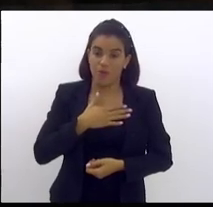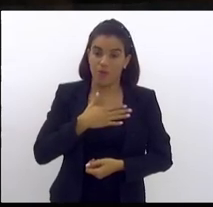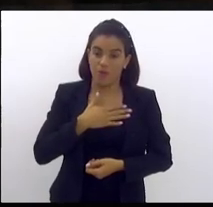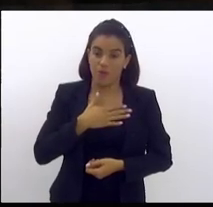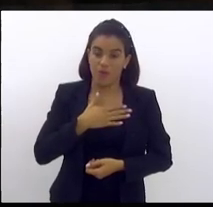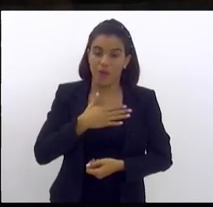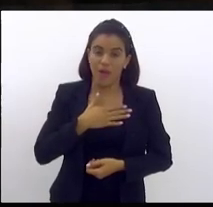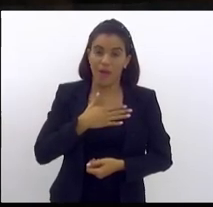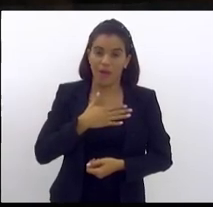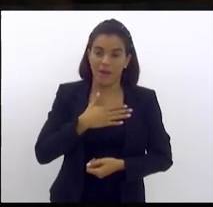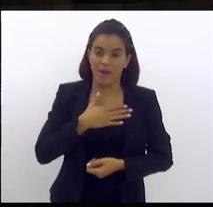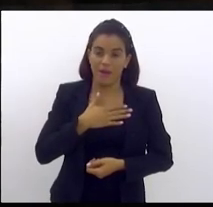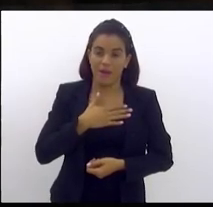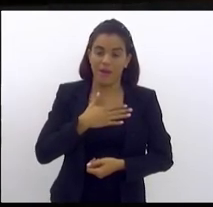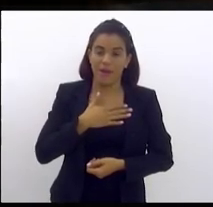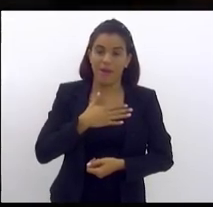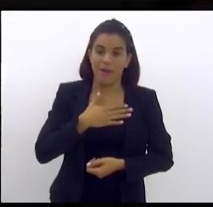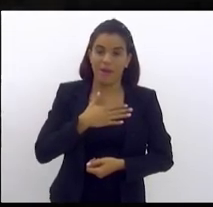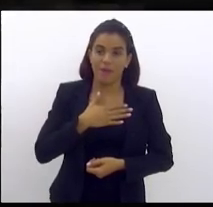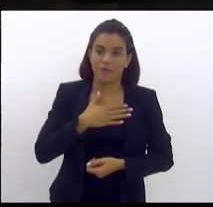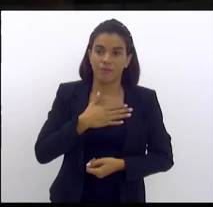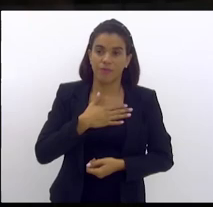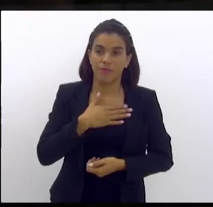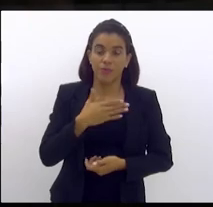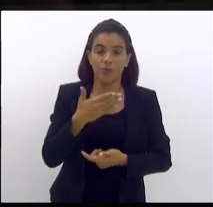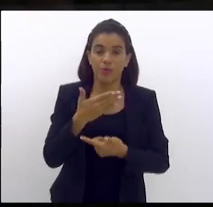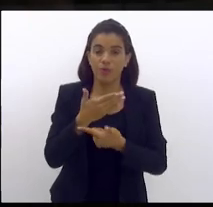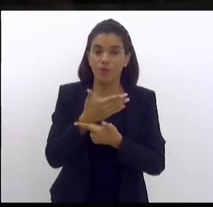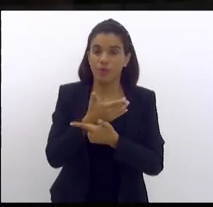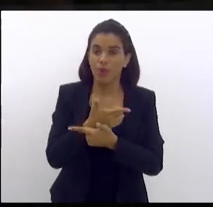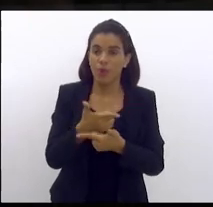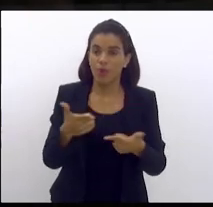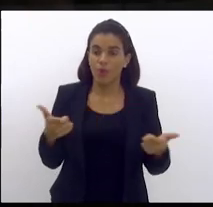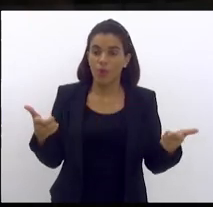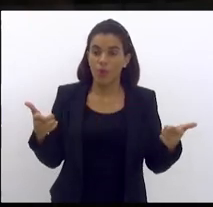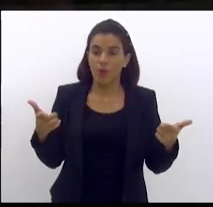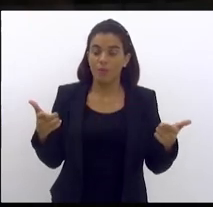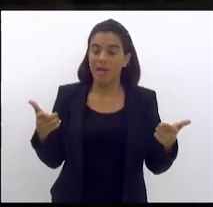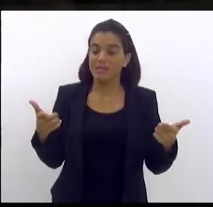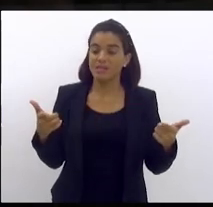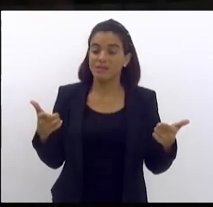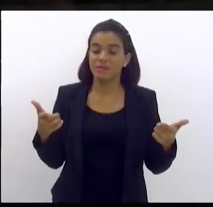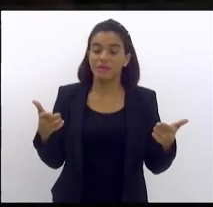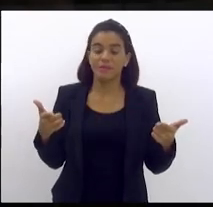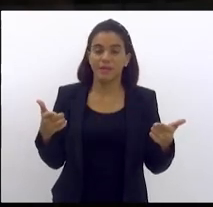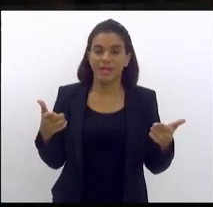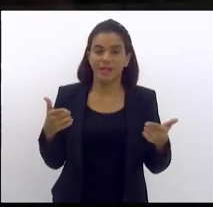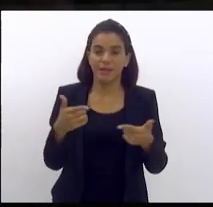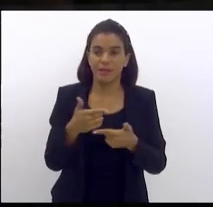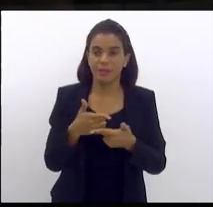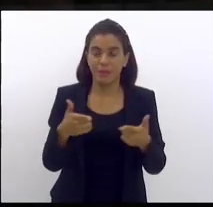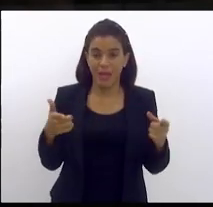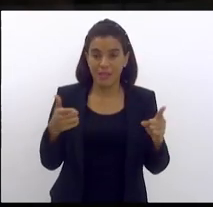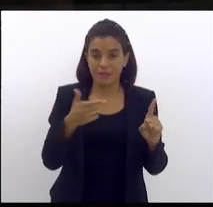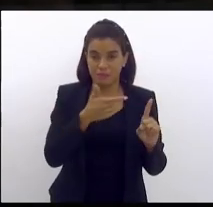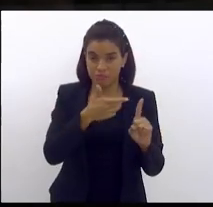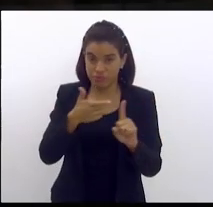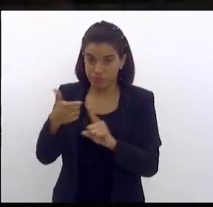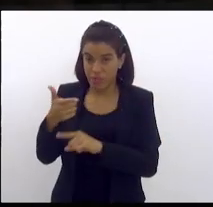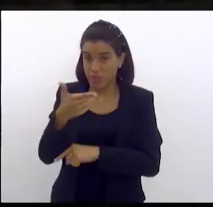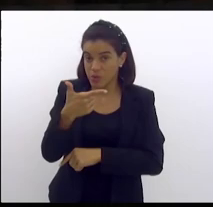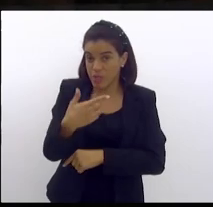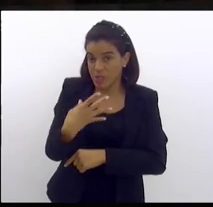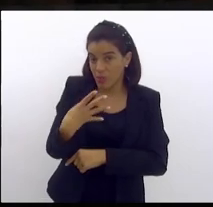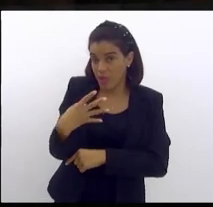Eles não têm nada a perder eles vão até a última talvez se matem também mas os